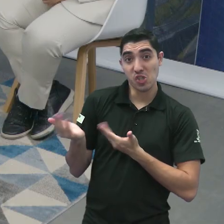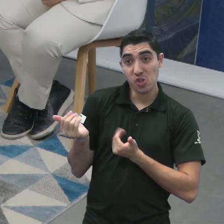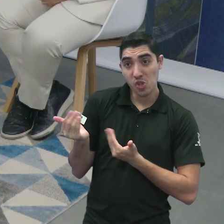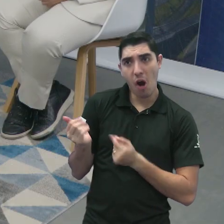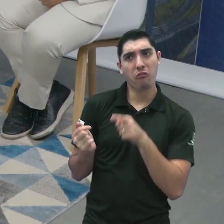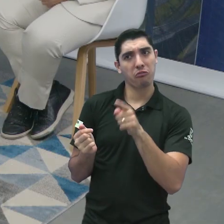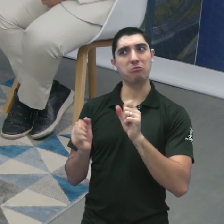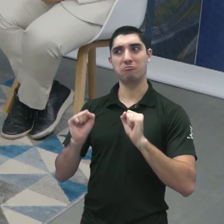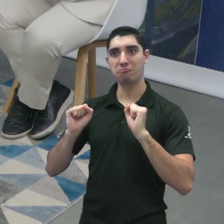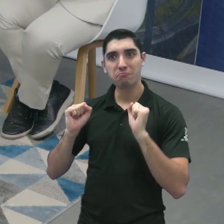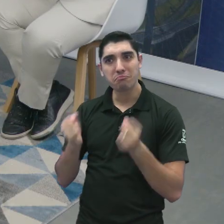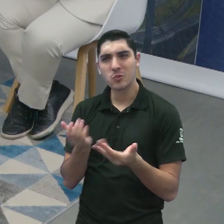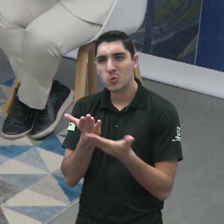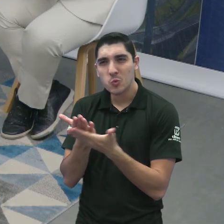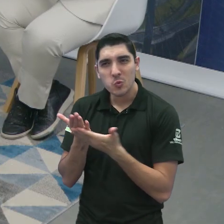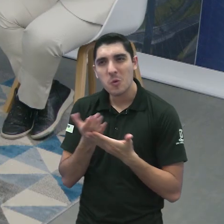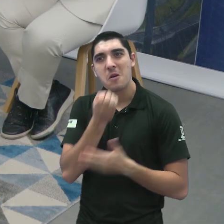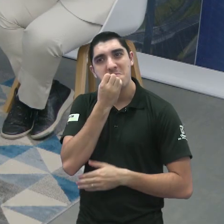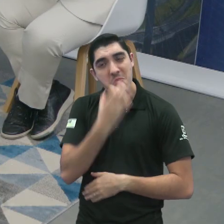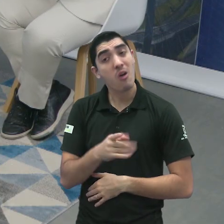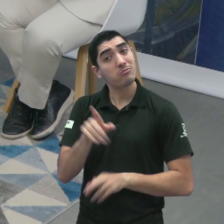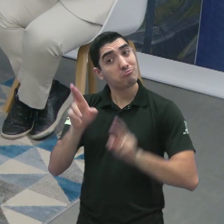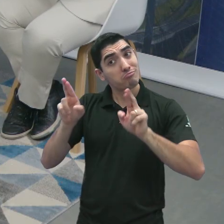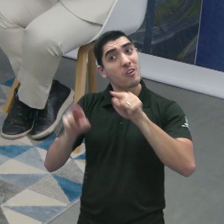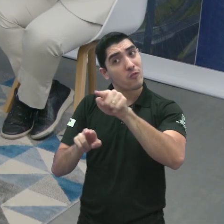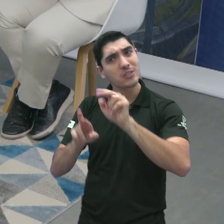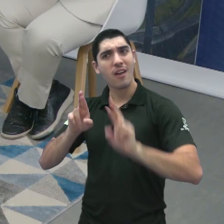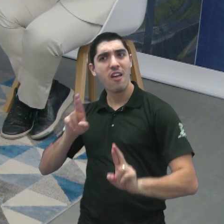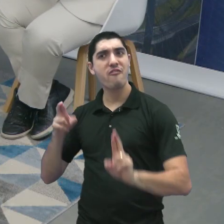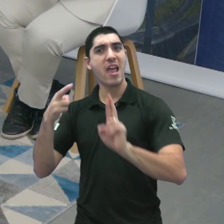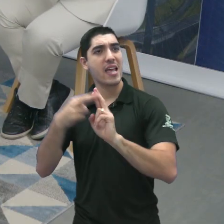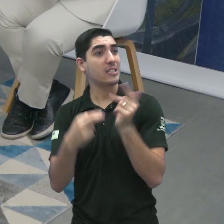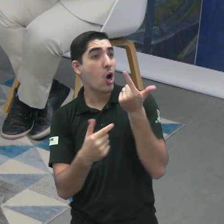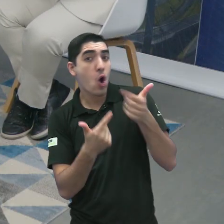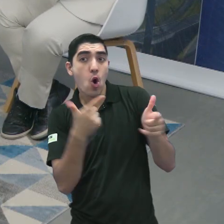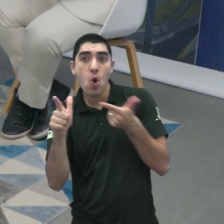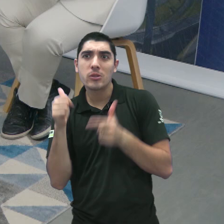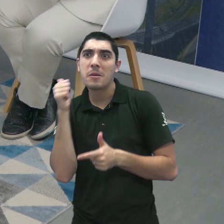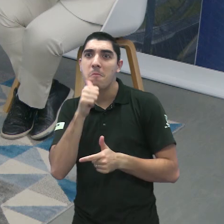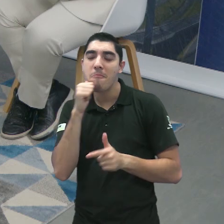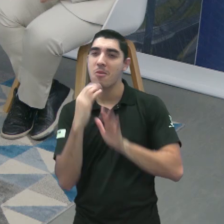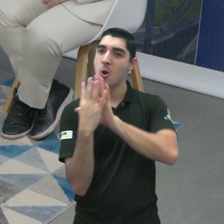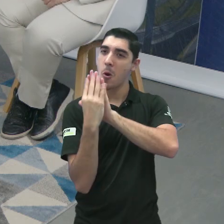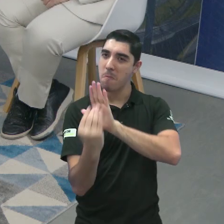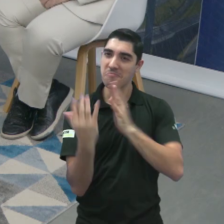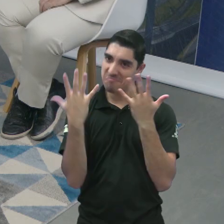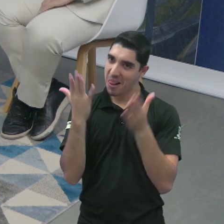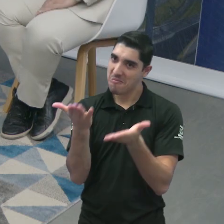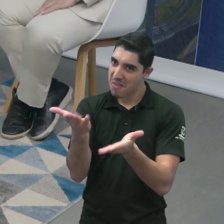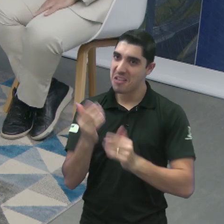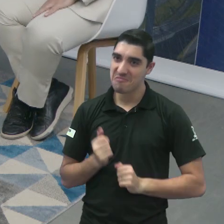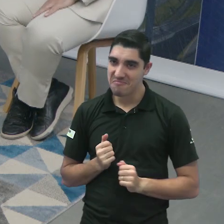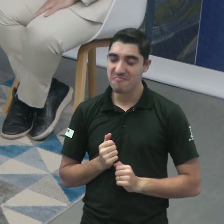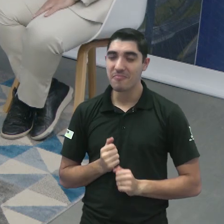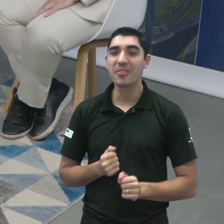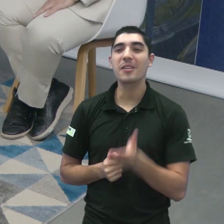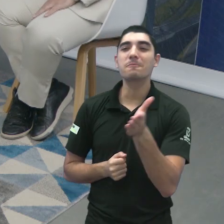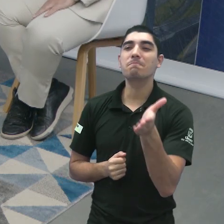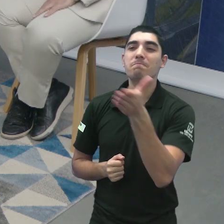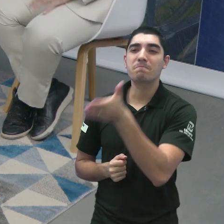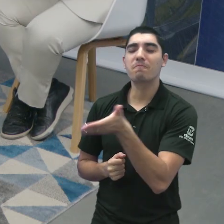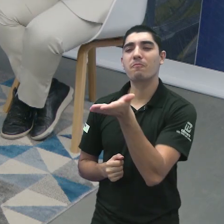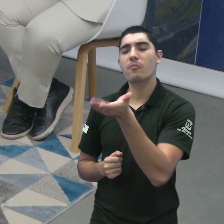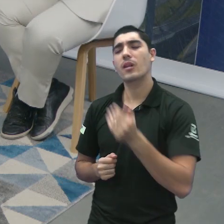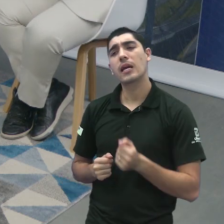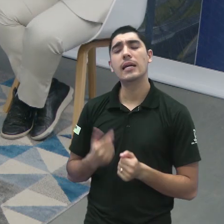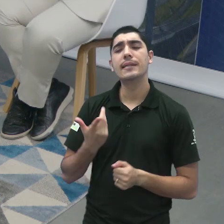está se empenhando, estudando, que você seja referência para muitas outras meninas, mulheres. Parabéns, viu? Poliana,